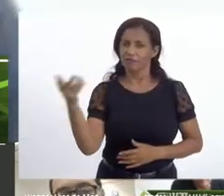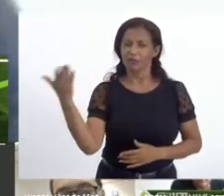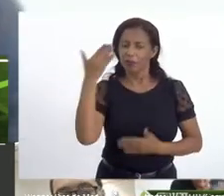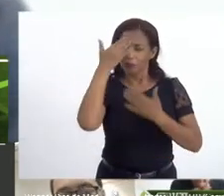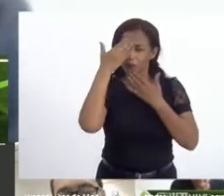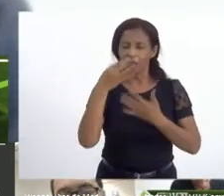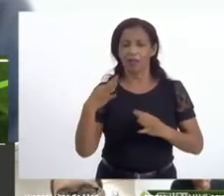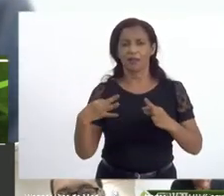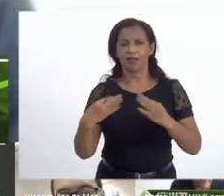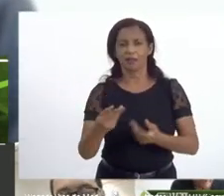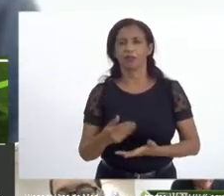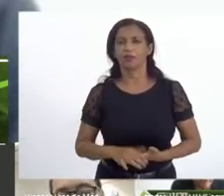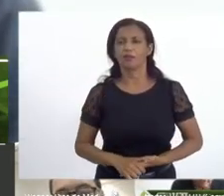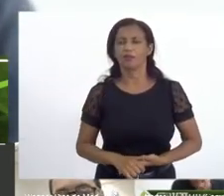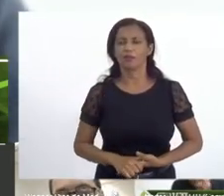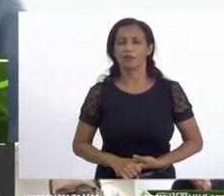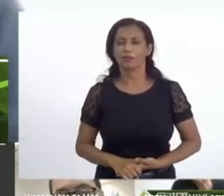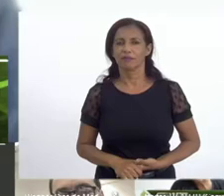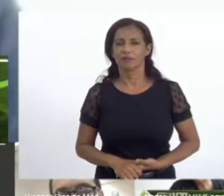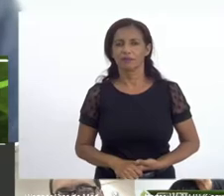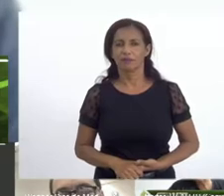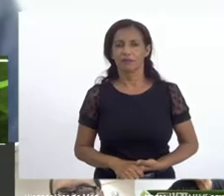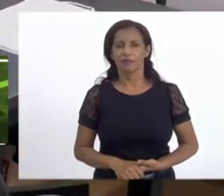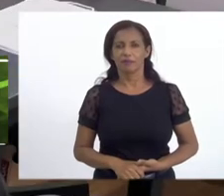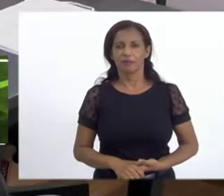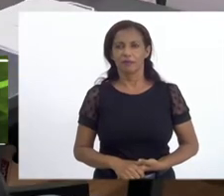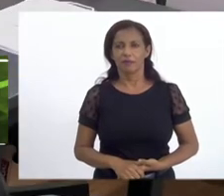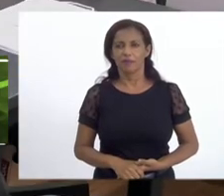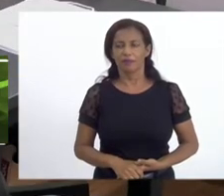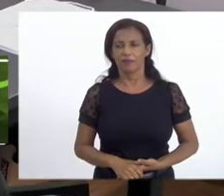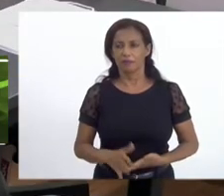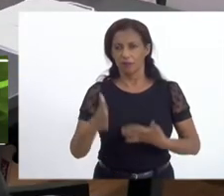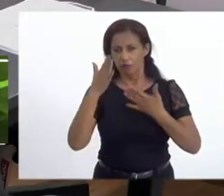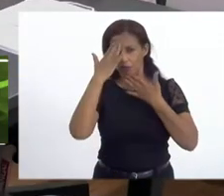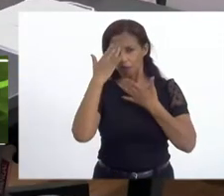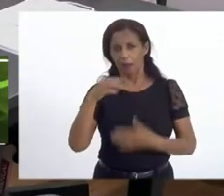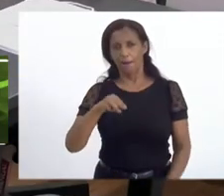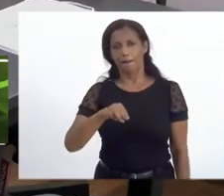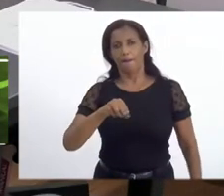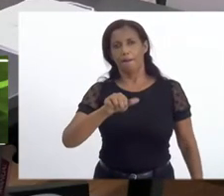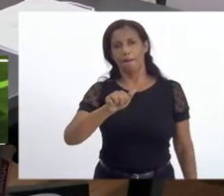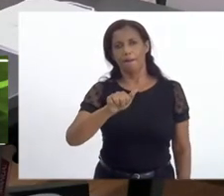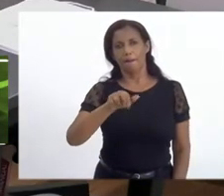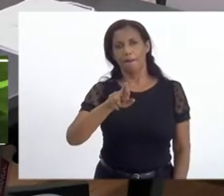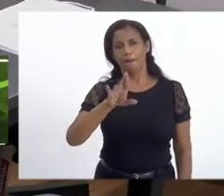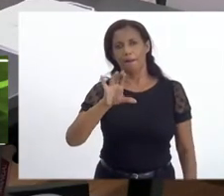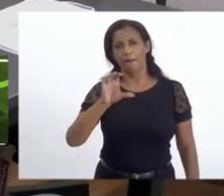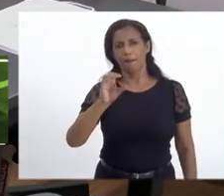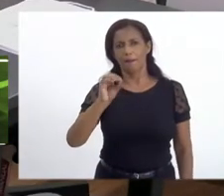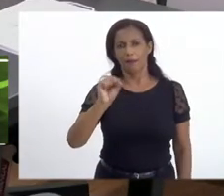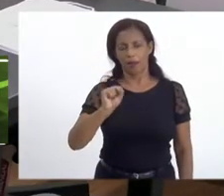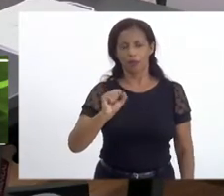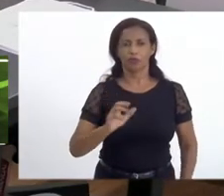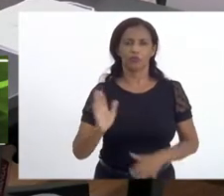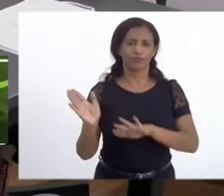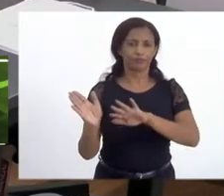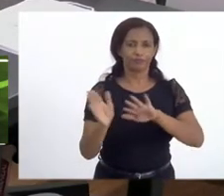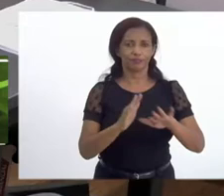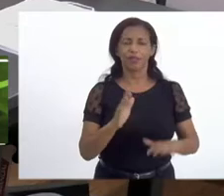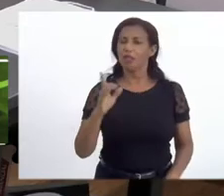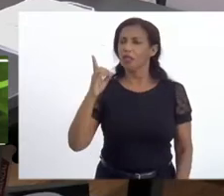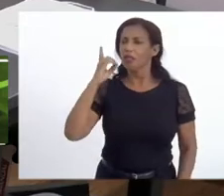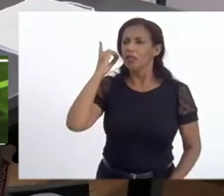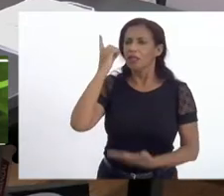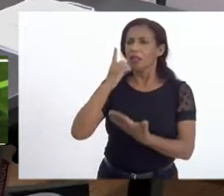todos e estou à disposição de qualquer pergunta. Obrigado, Marcos. Deputada Célia, como, sem